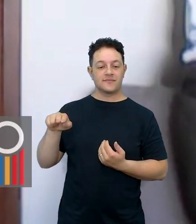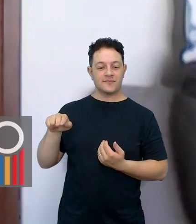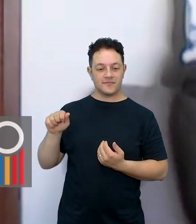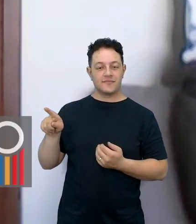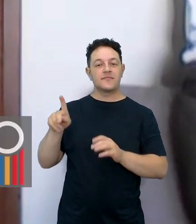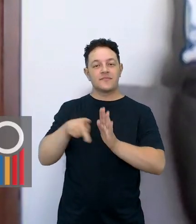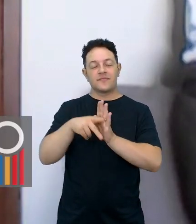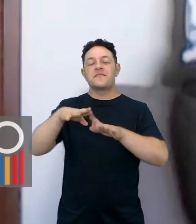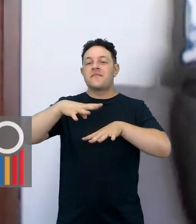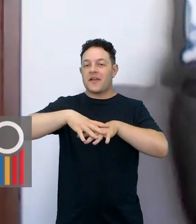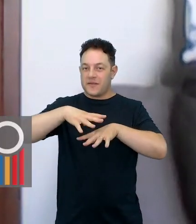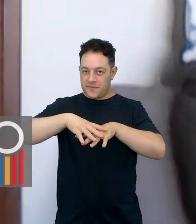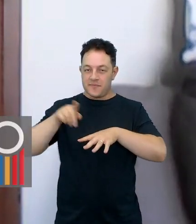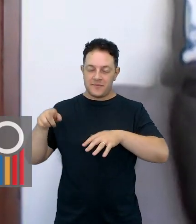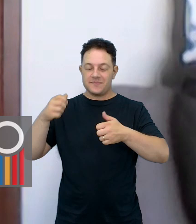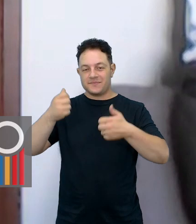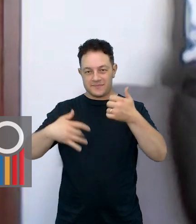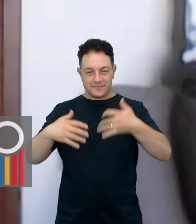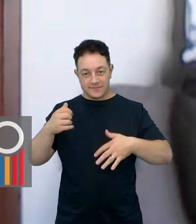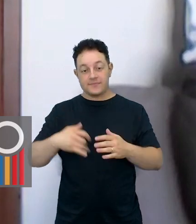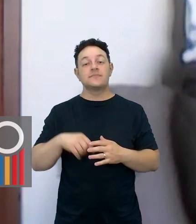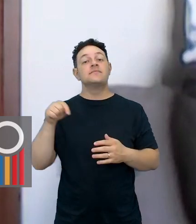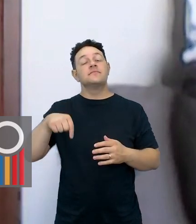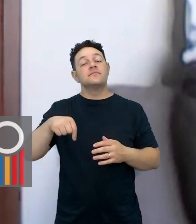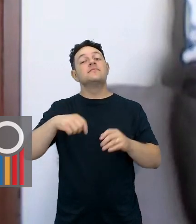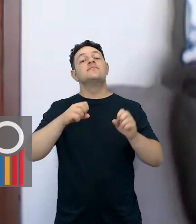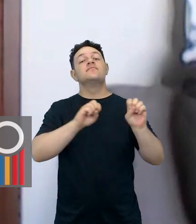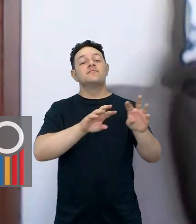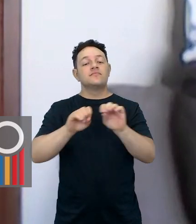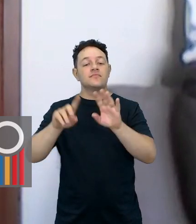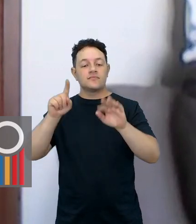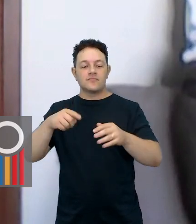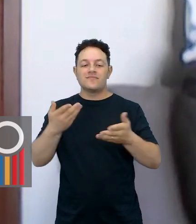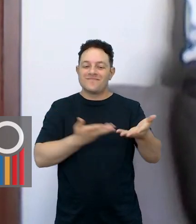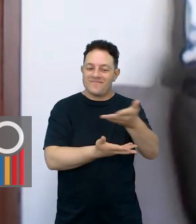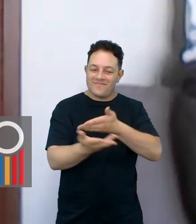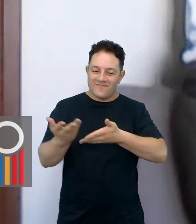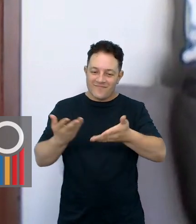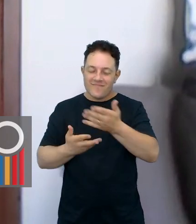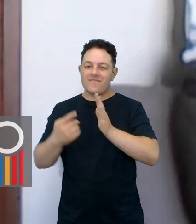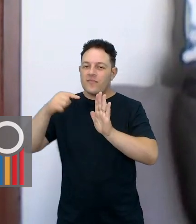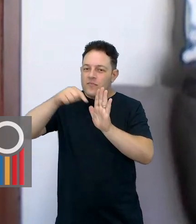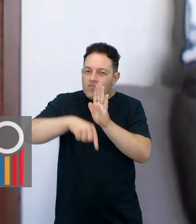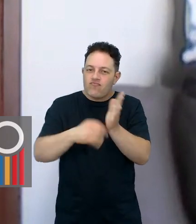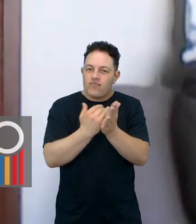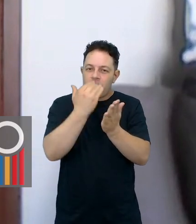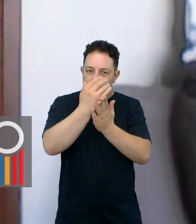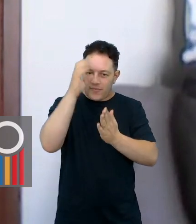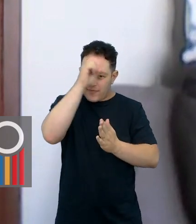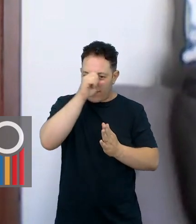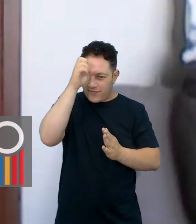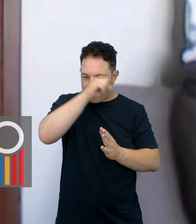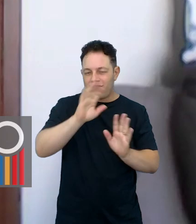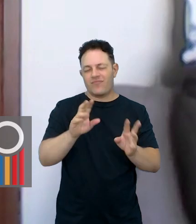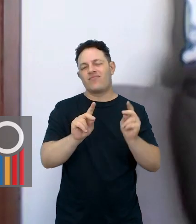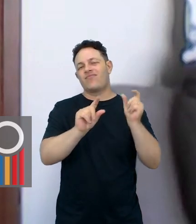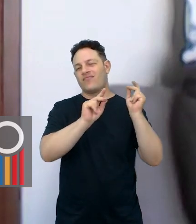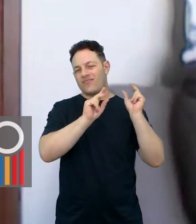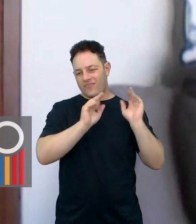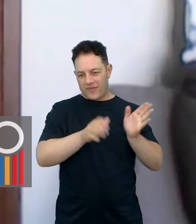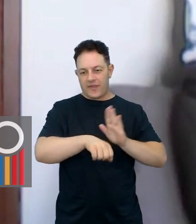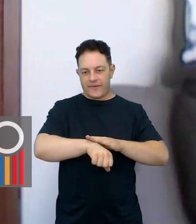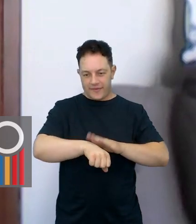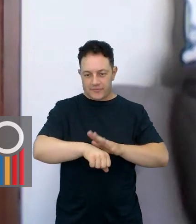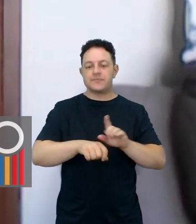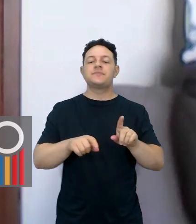matemática, estou aqui nesta formação do Programa de Recuperação e Aprofundamento já há um tempo, e